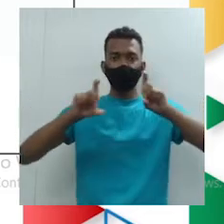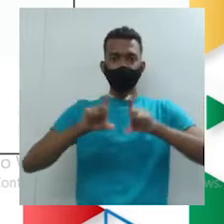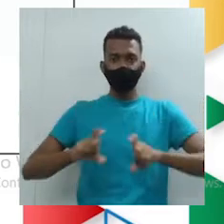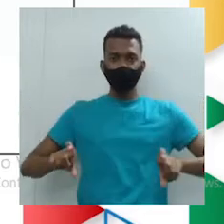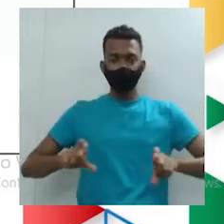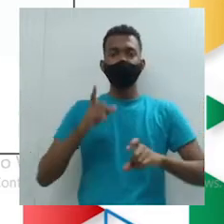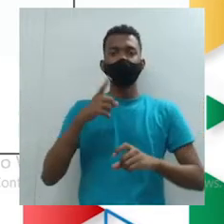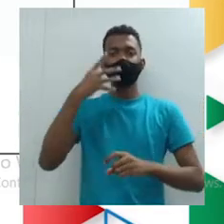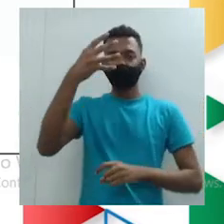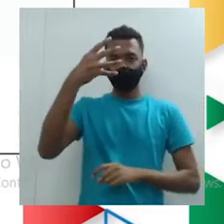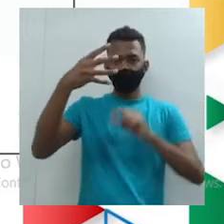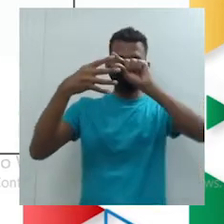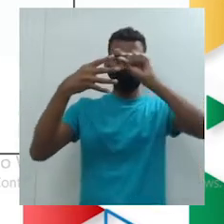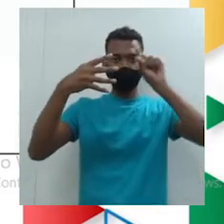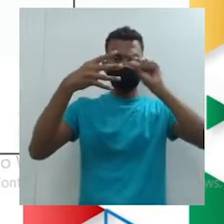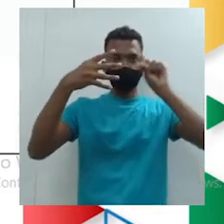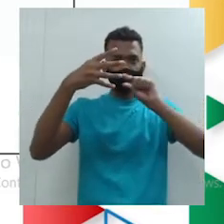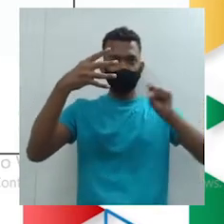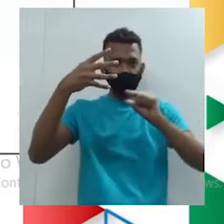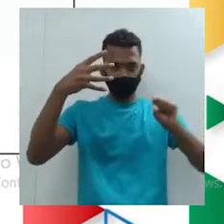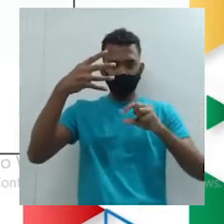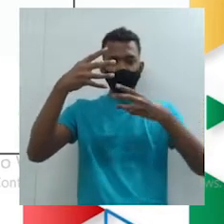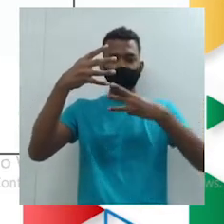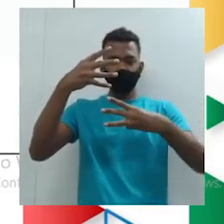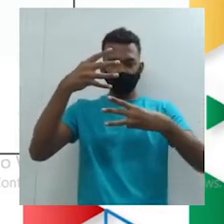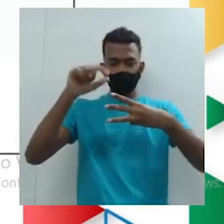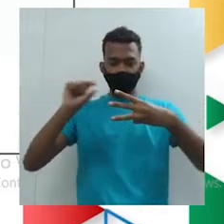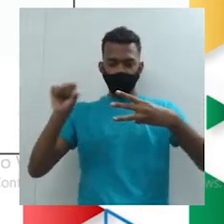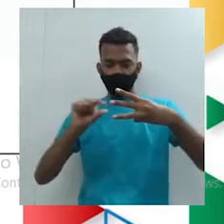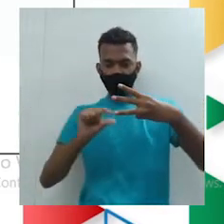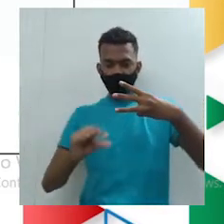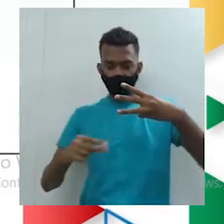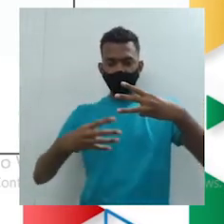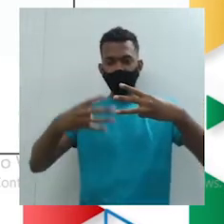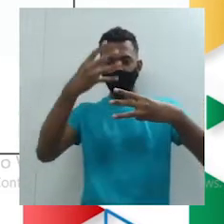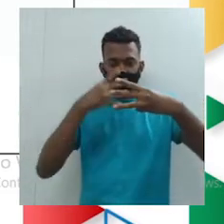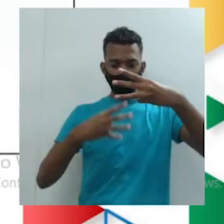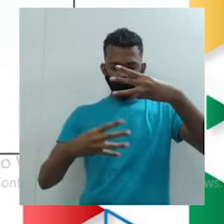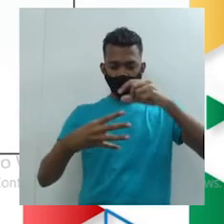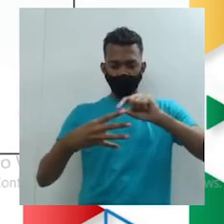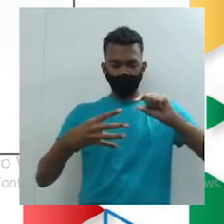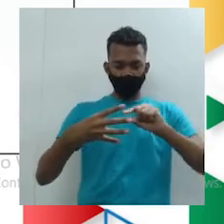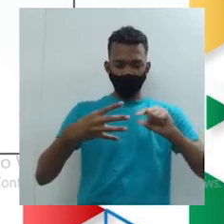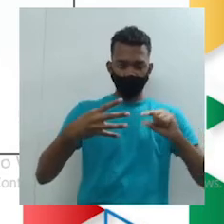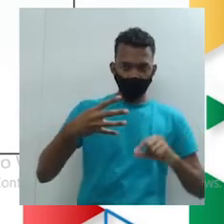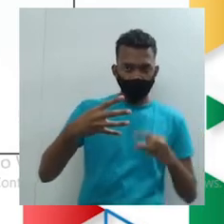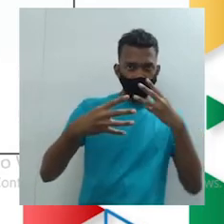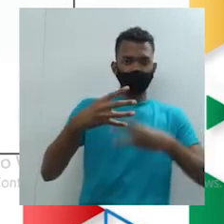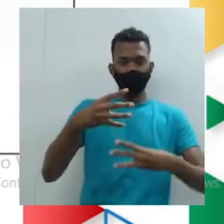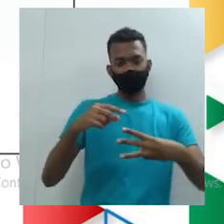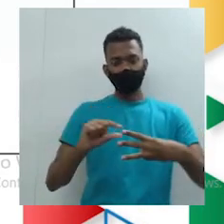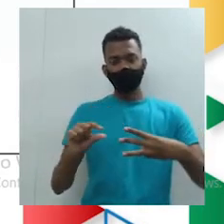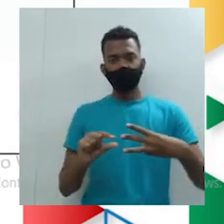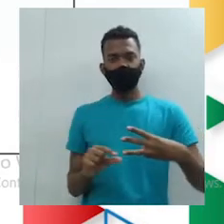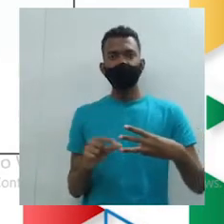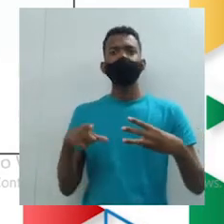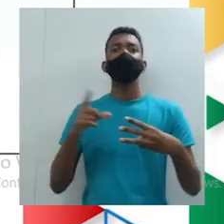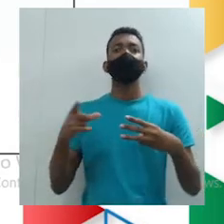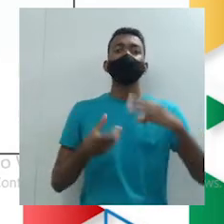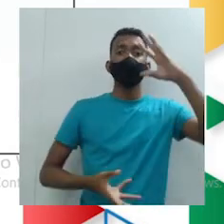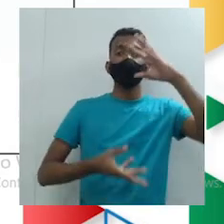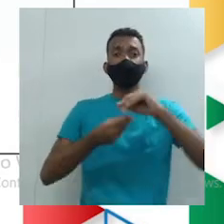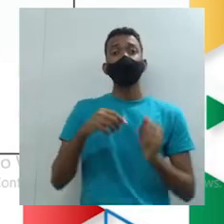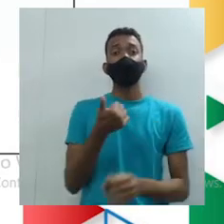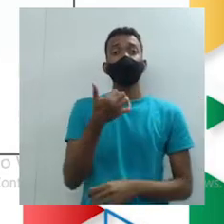2 de 4 versos e 2 de 3, não é verdade? Isso, exatamente. Só que o soneto clássico, ele possui 10 sílabas